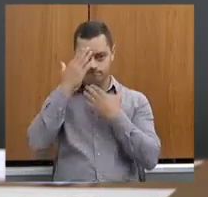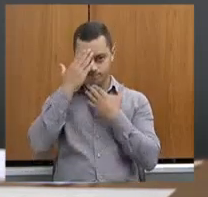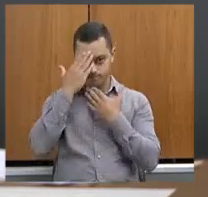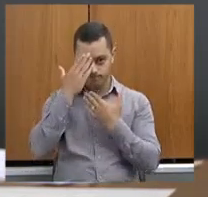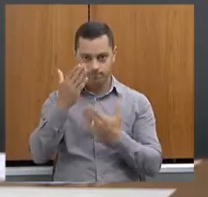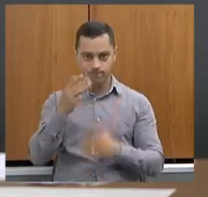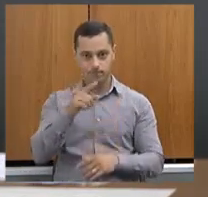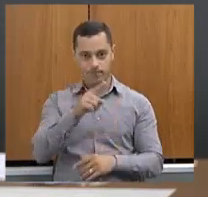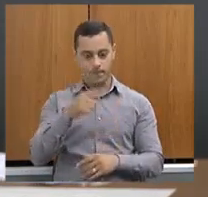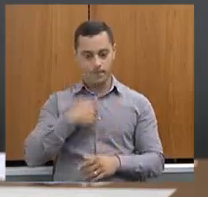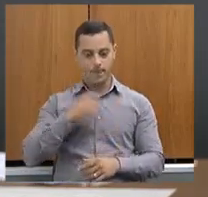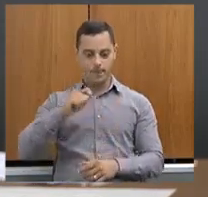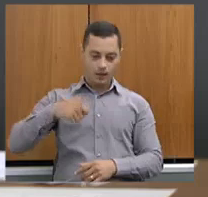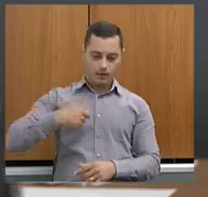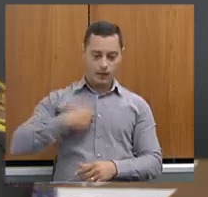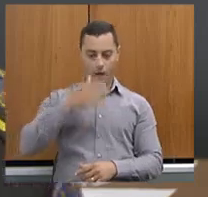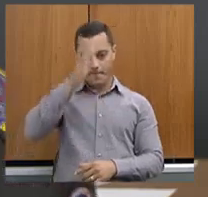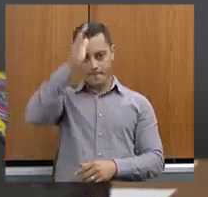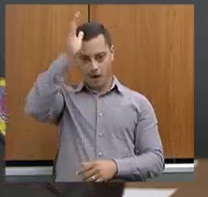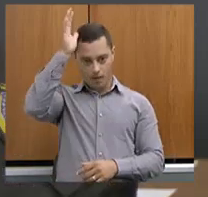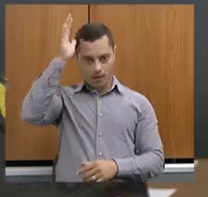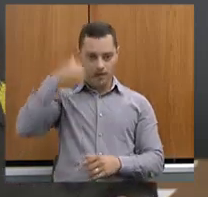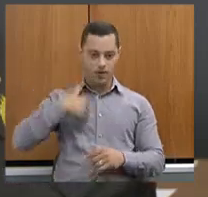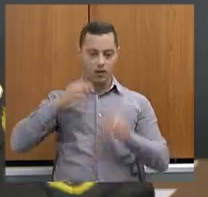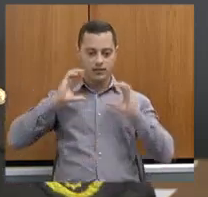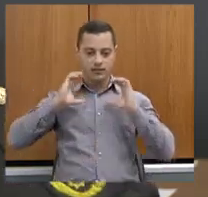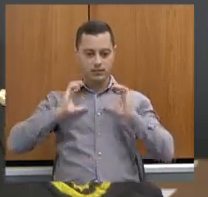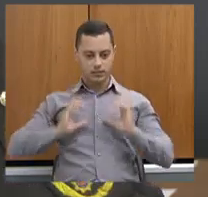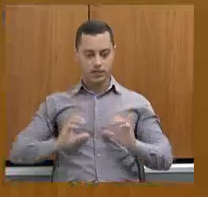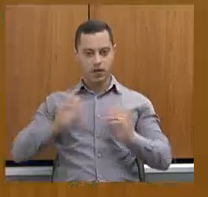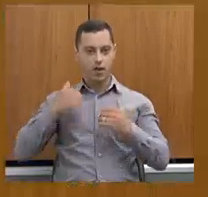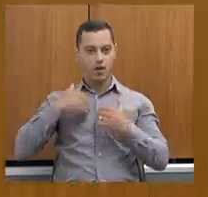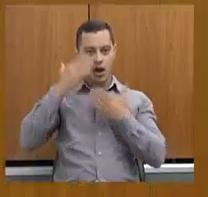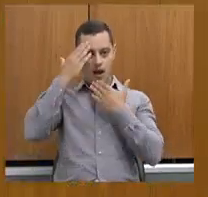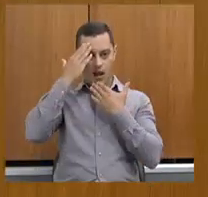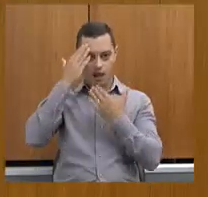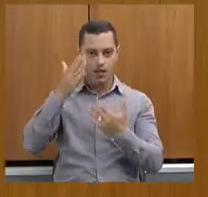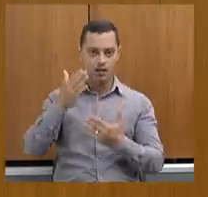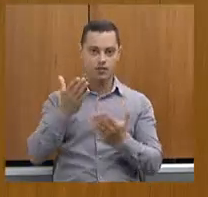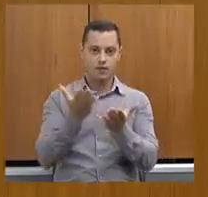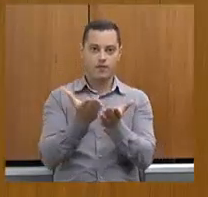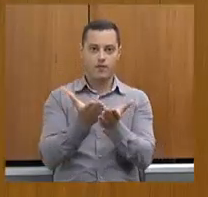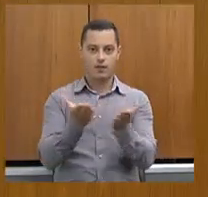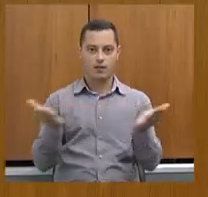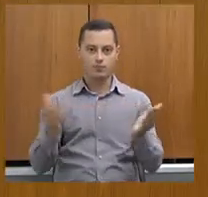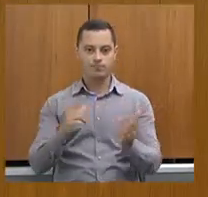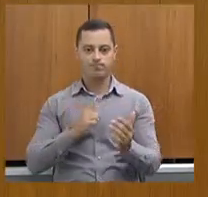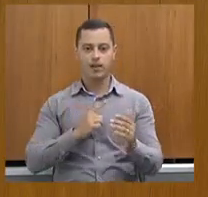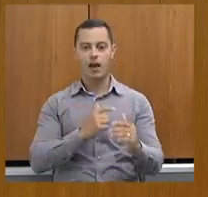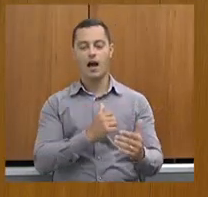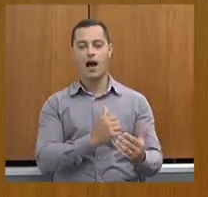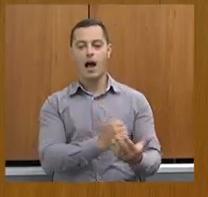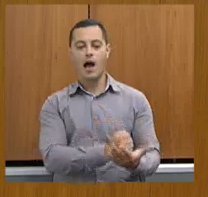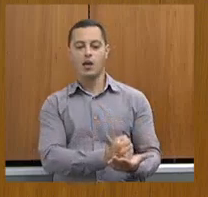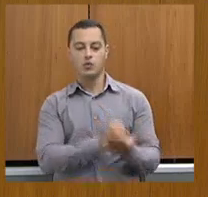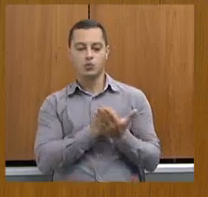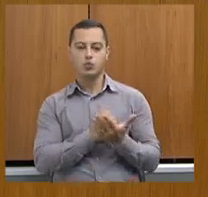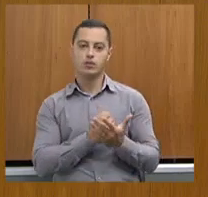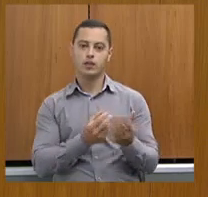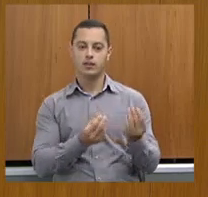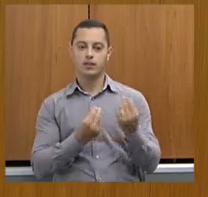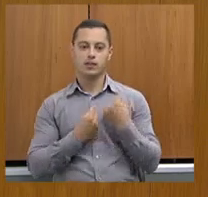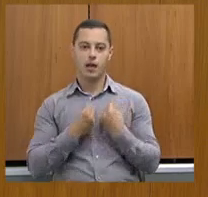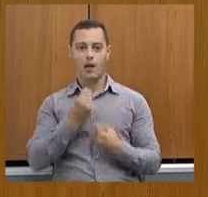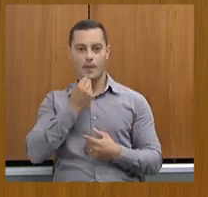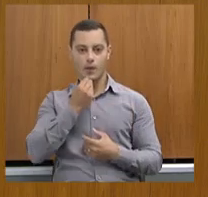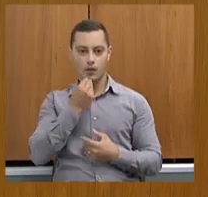como bombeiro e como cidadão a todos os senhores que tem nos nos dado essa oportunidade de